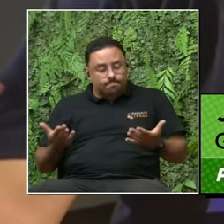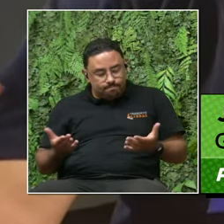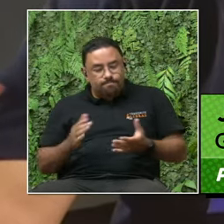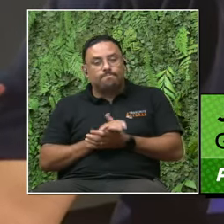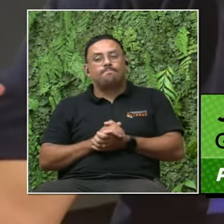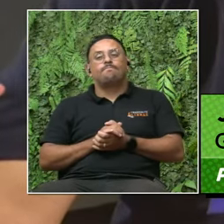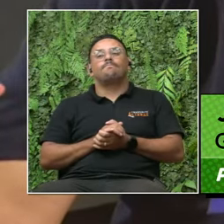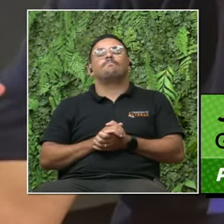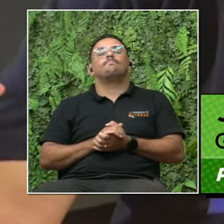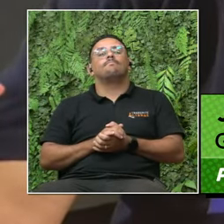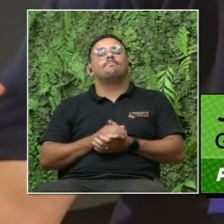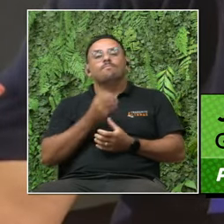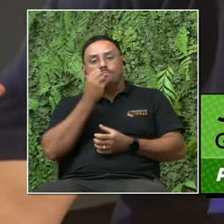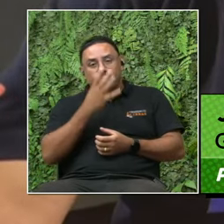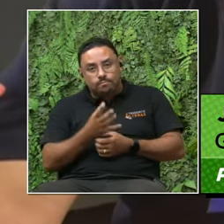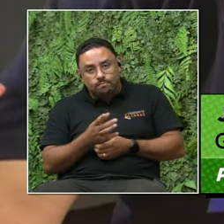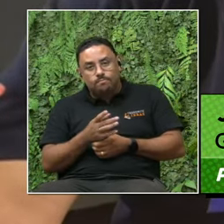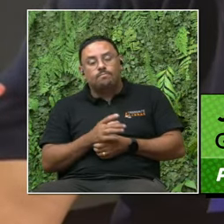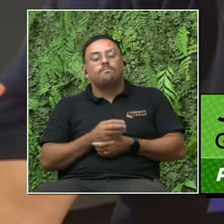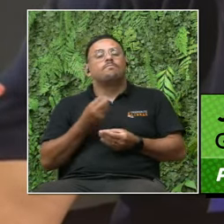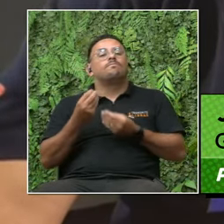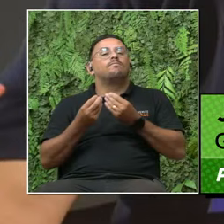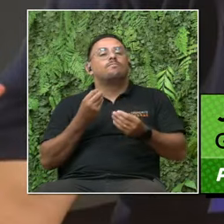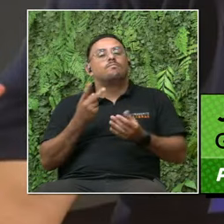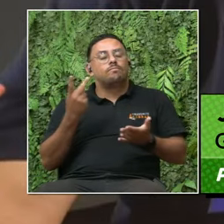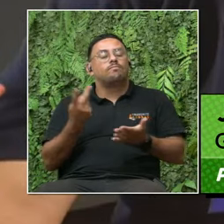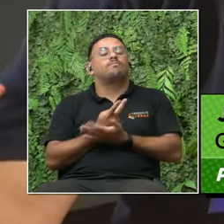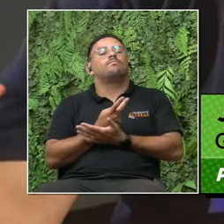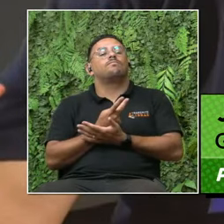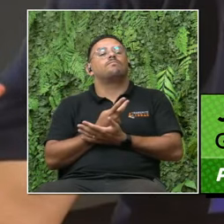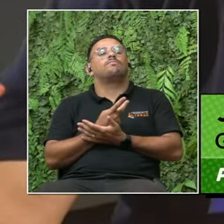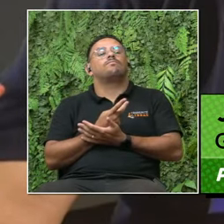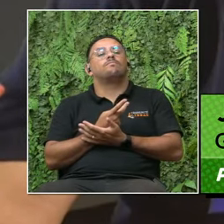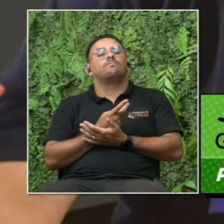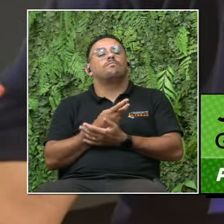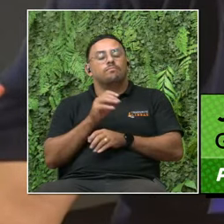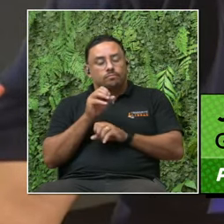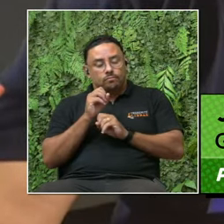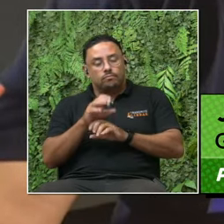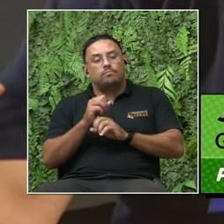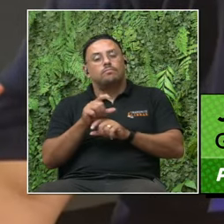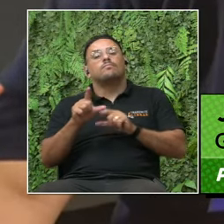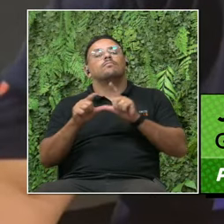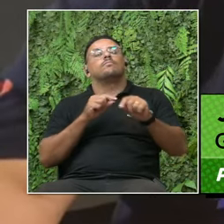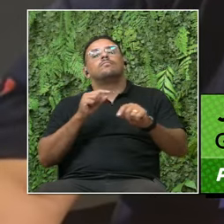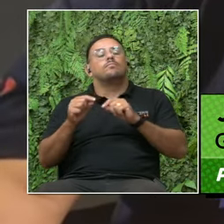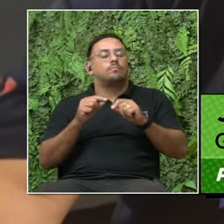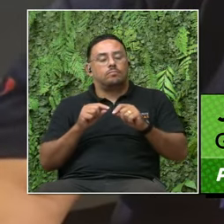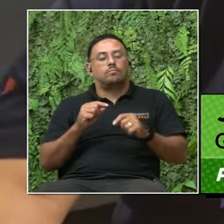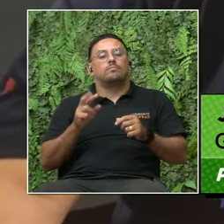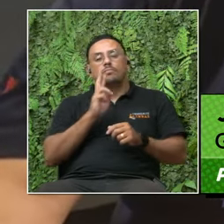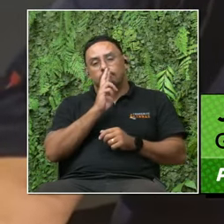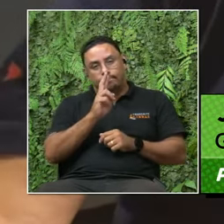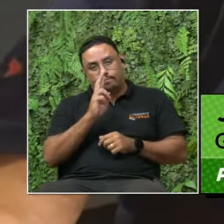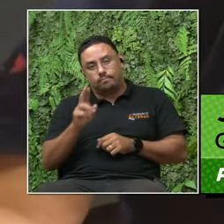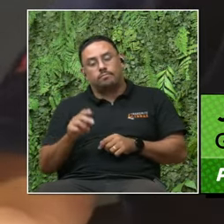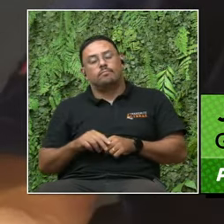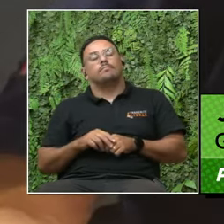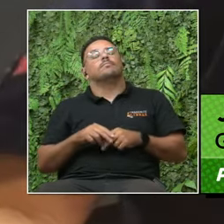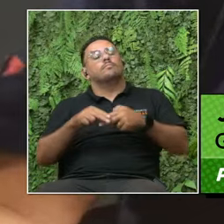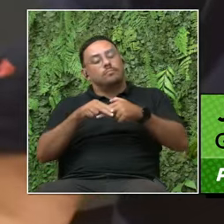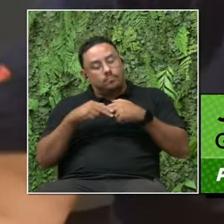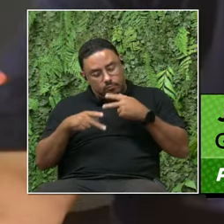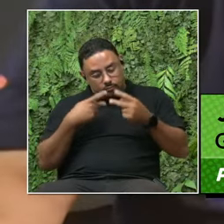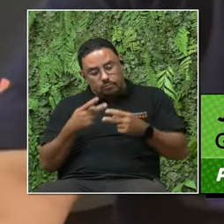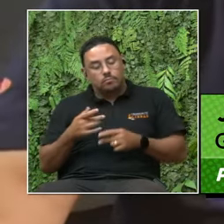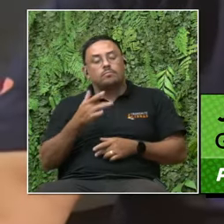jeito interessante esse tipo de situação porque o técnico também Toma decisões baseadas nos resultados por isso que eu